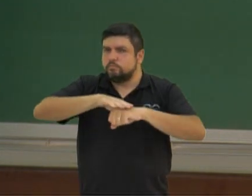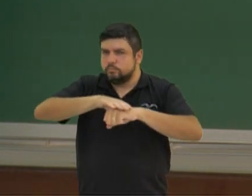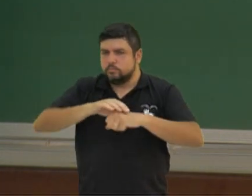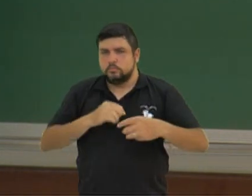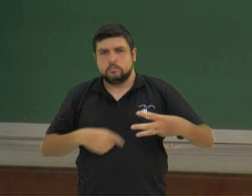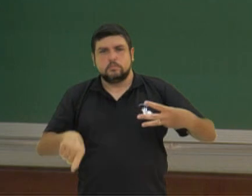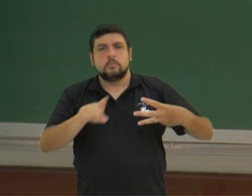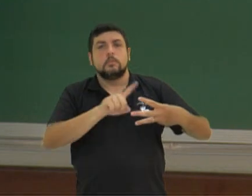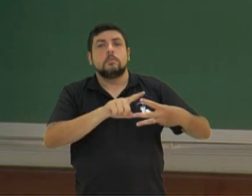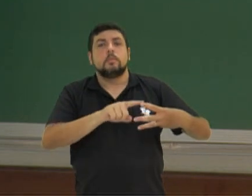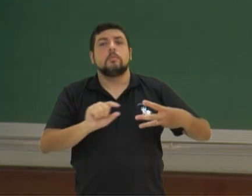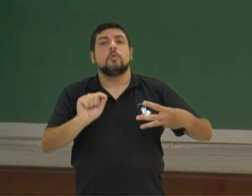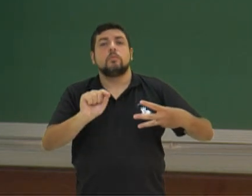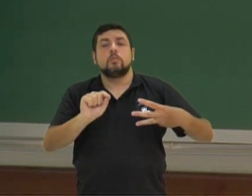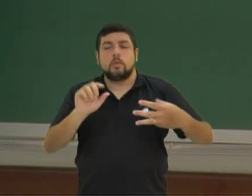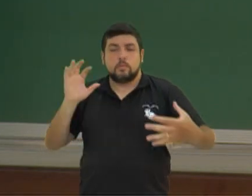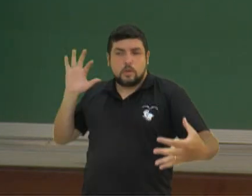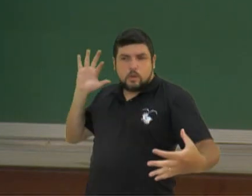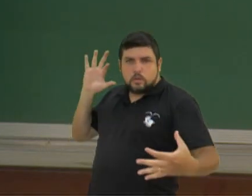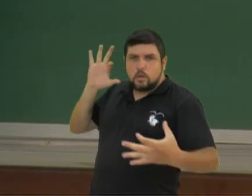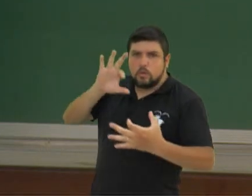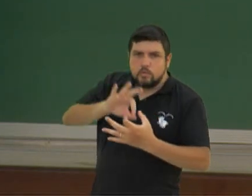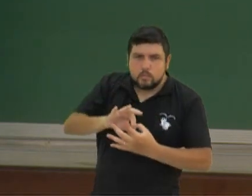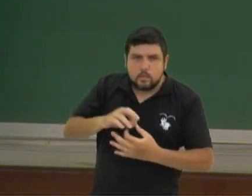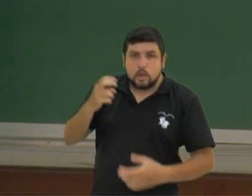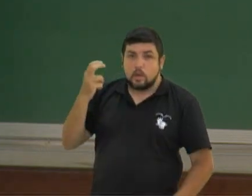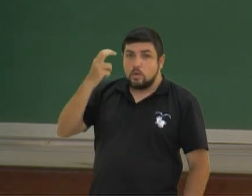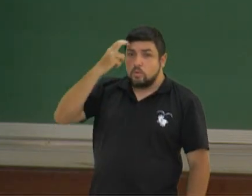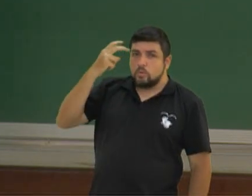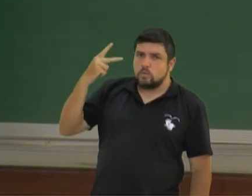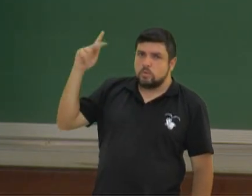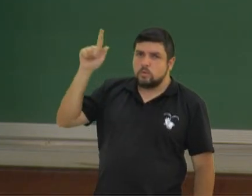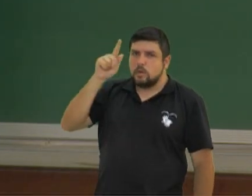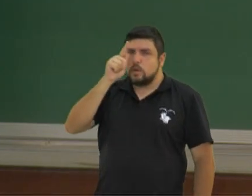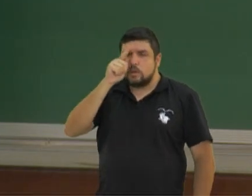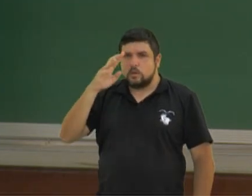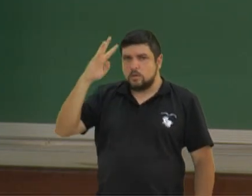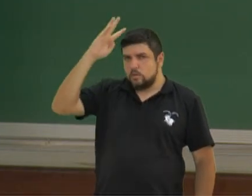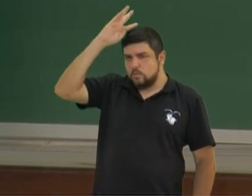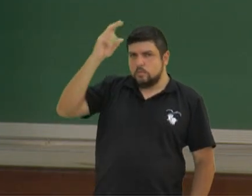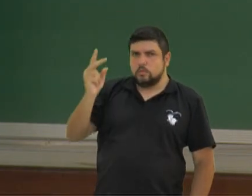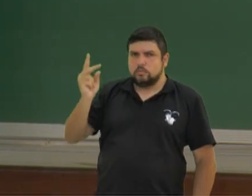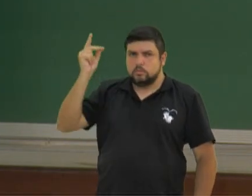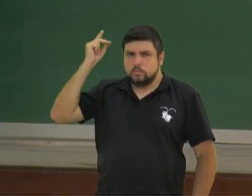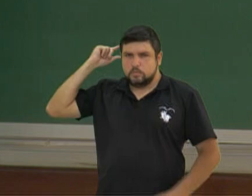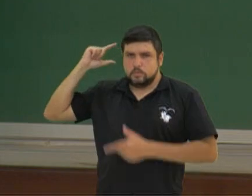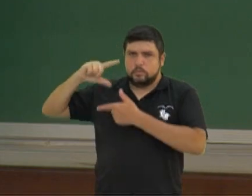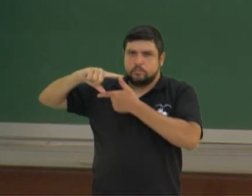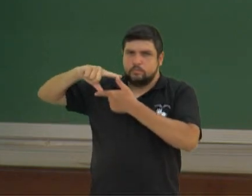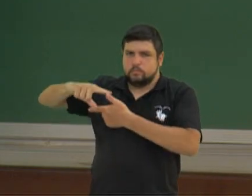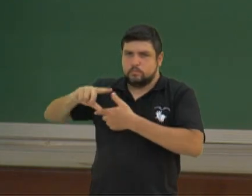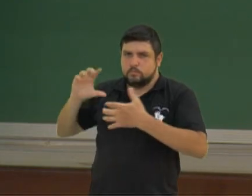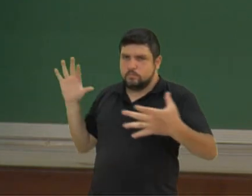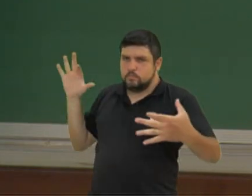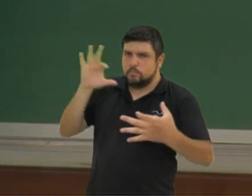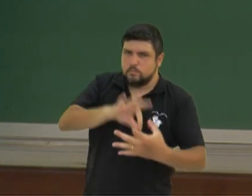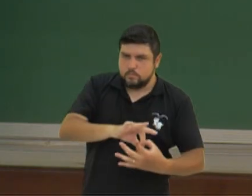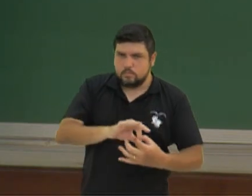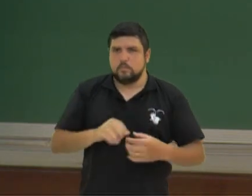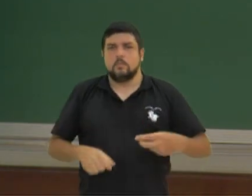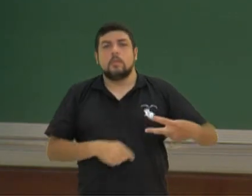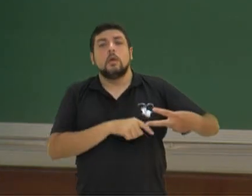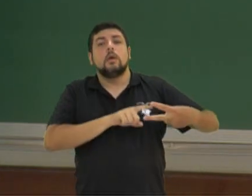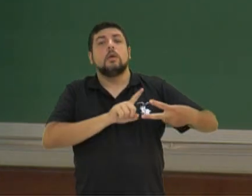primeira é a ideia da retomada da cultura greco-romana lá da Antiguidade, né, Antiguidade Clássica. A segunda